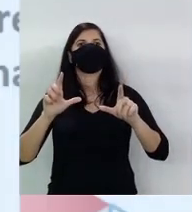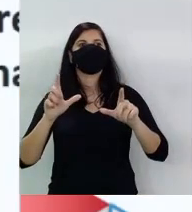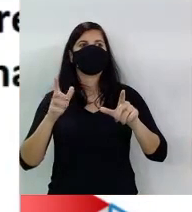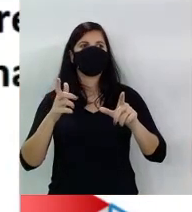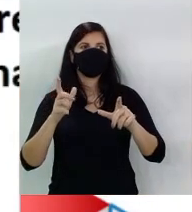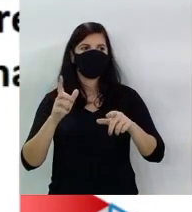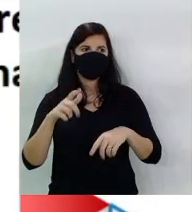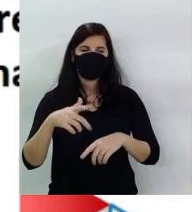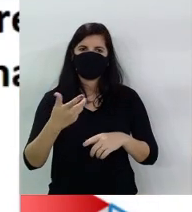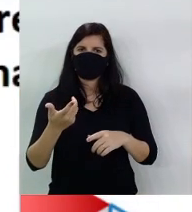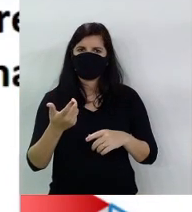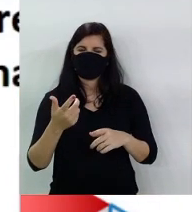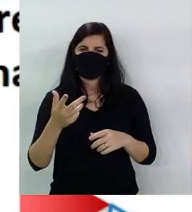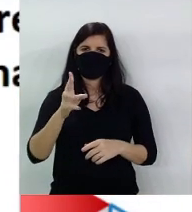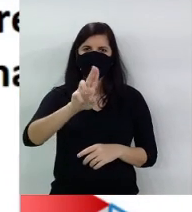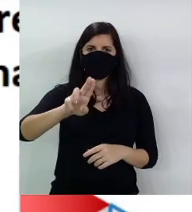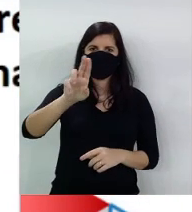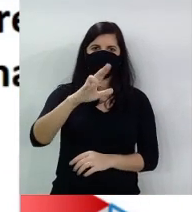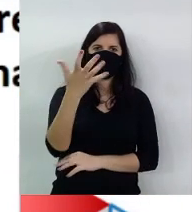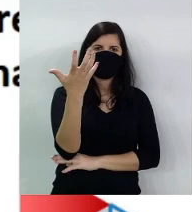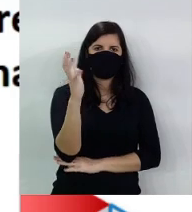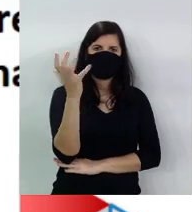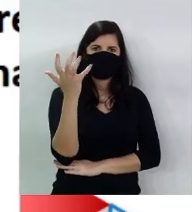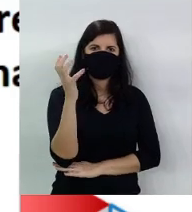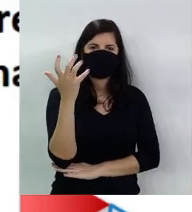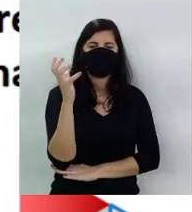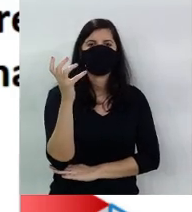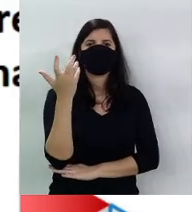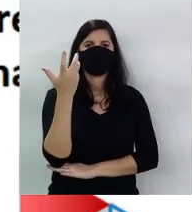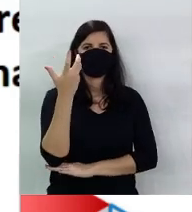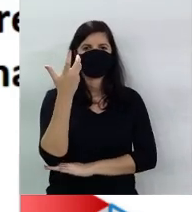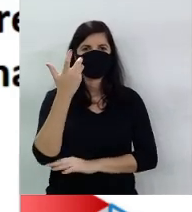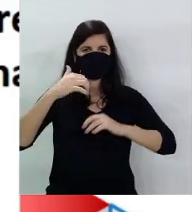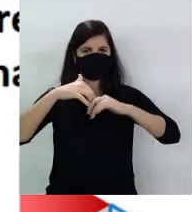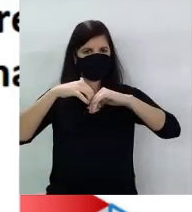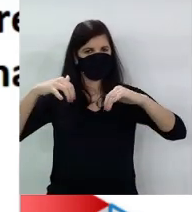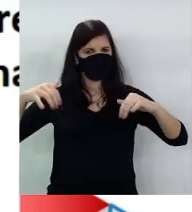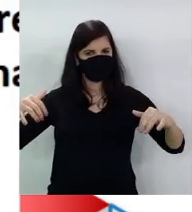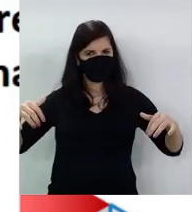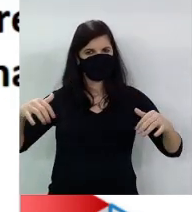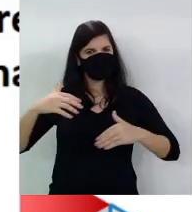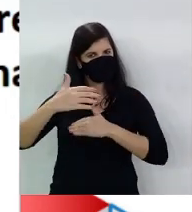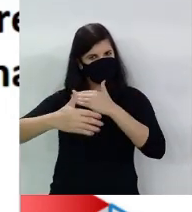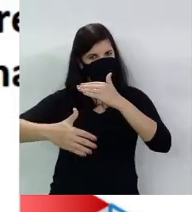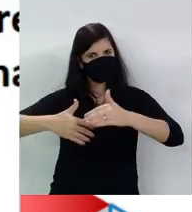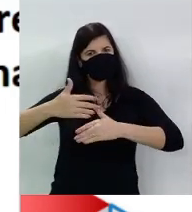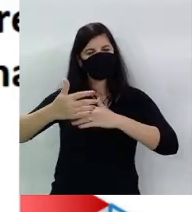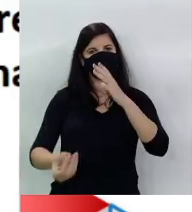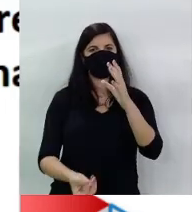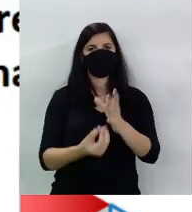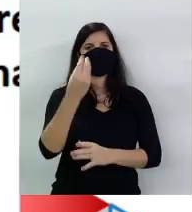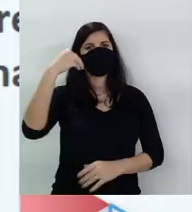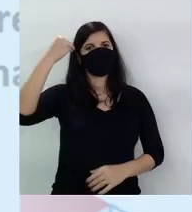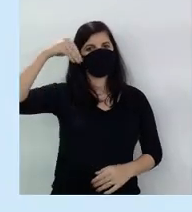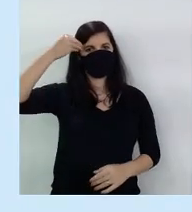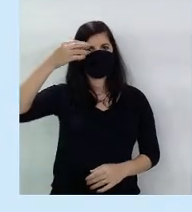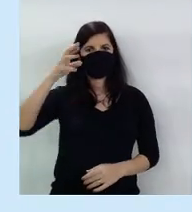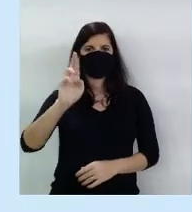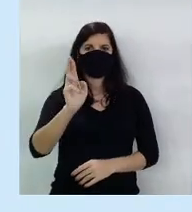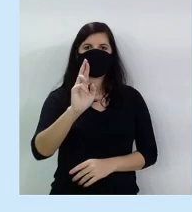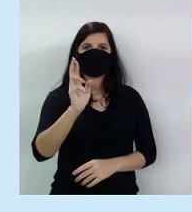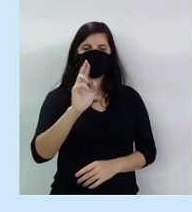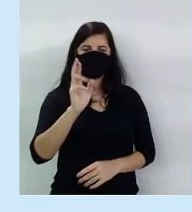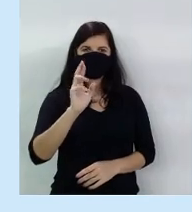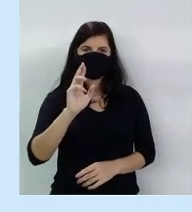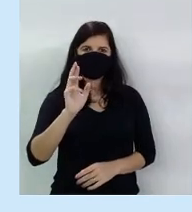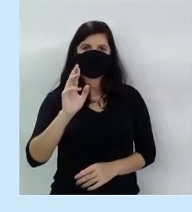dessa forma que o uso da árvore desencadeia a formulação de uma experiência religiosa